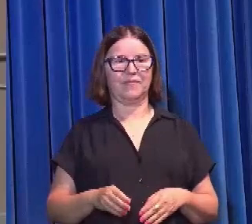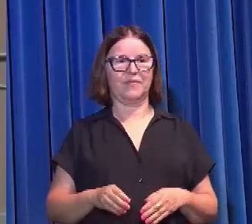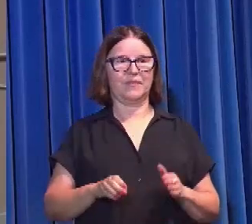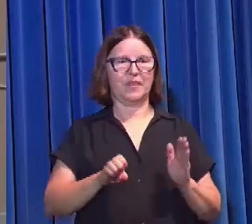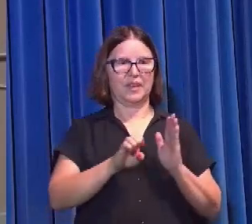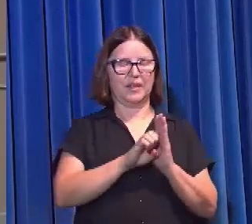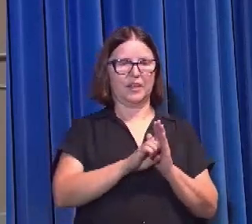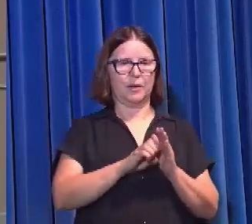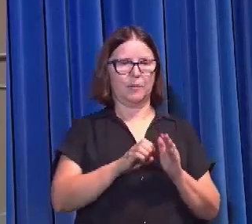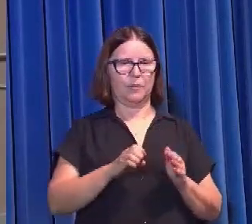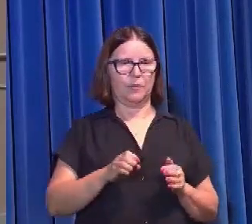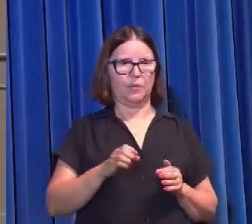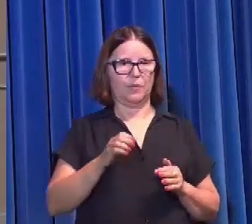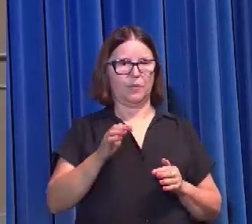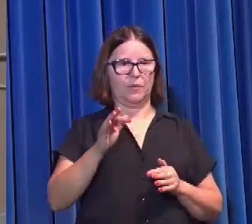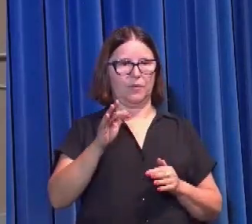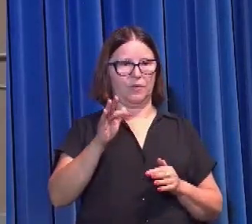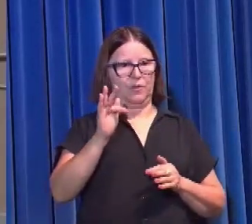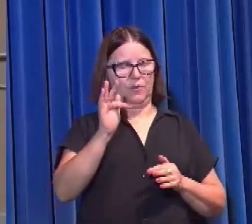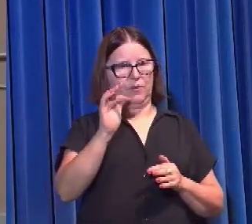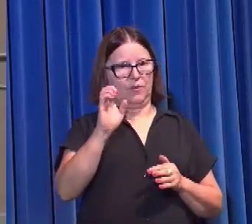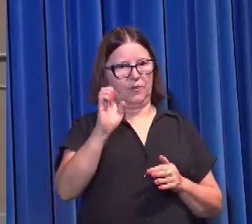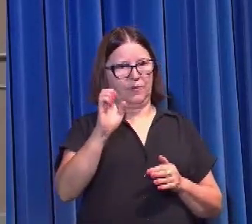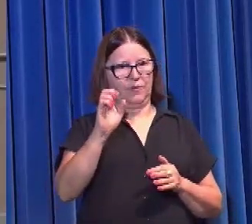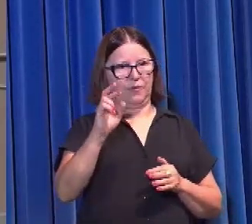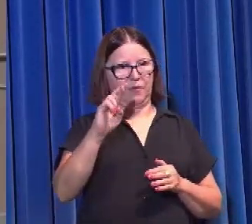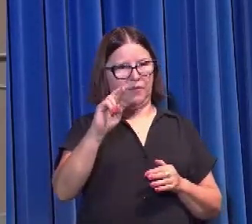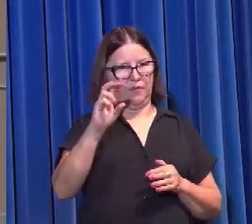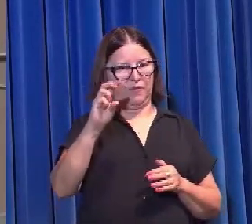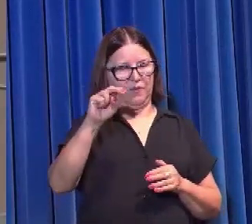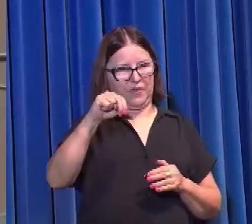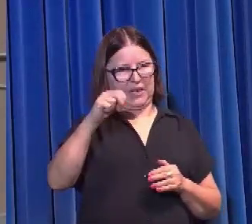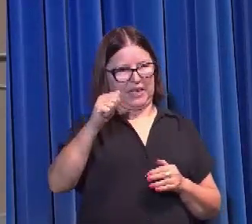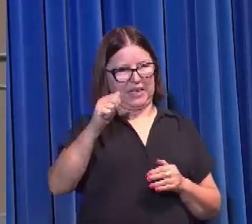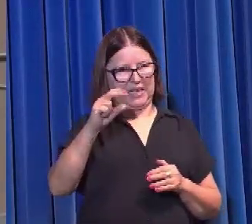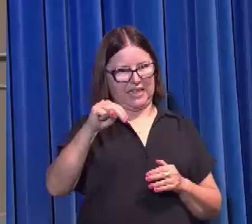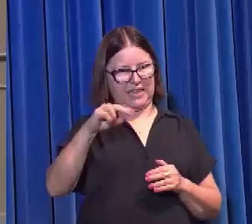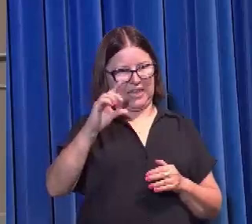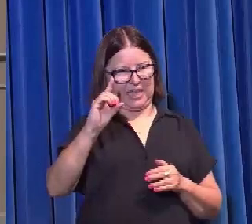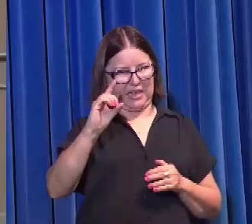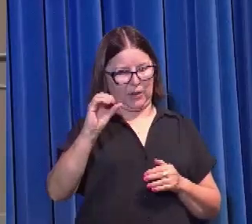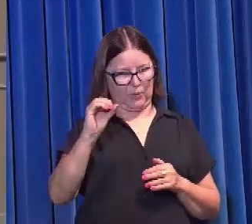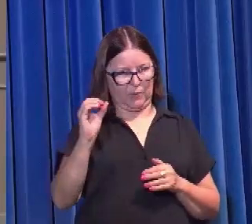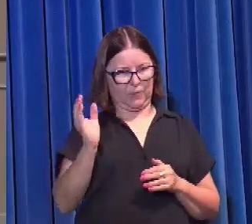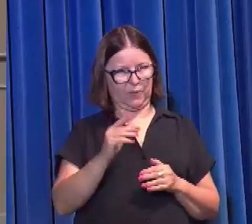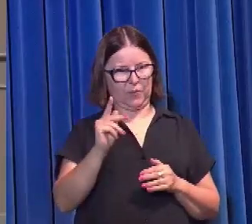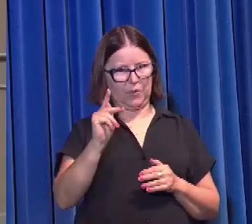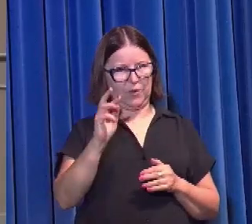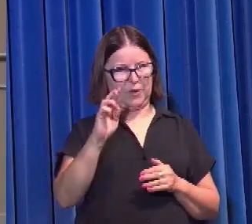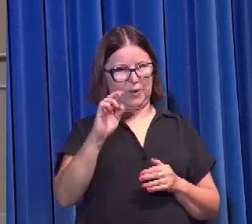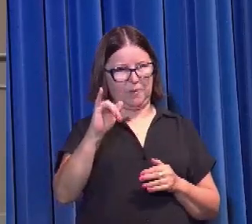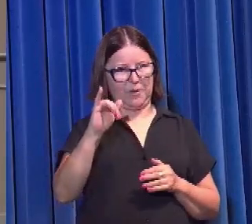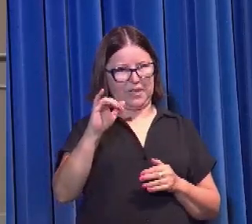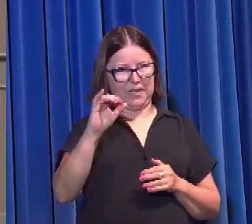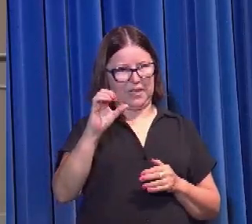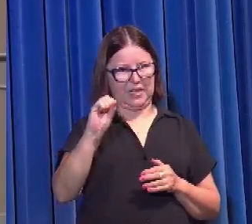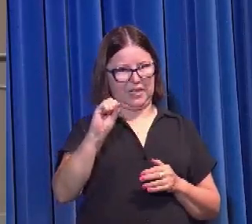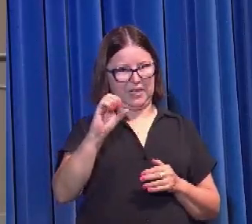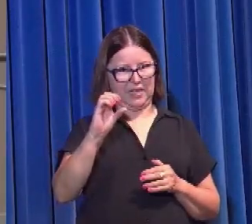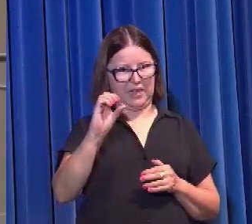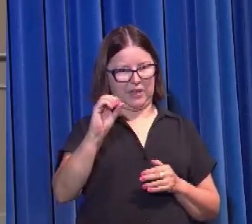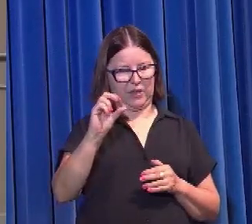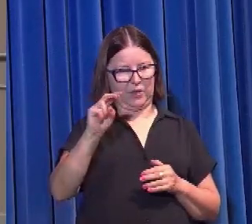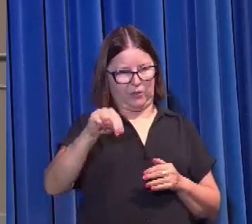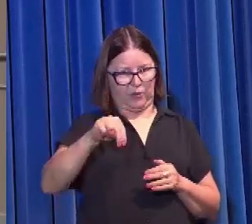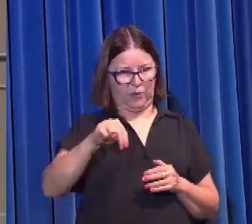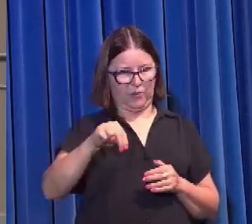um irmão com quem eu ando mais perto. Ele é um irmão que eu vejo nele o dom da exortação. A gente participa aqui